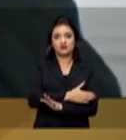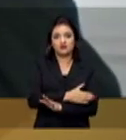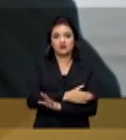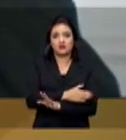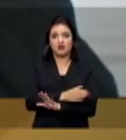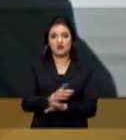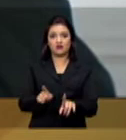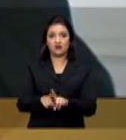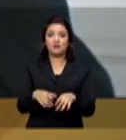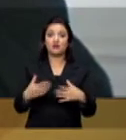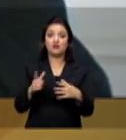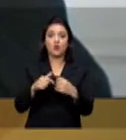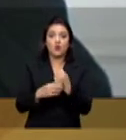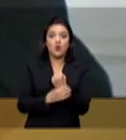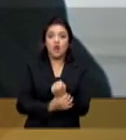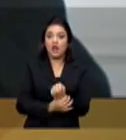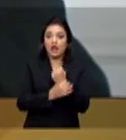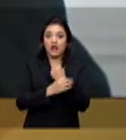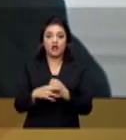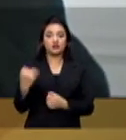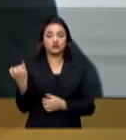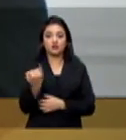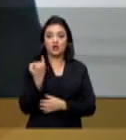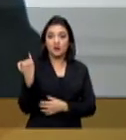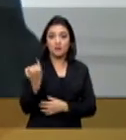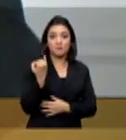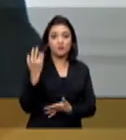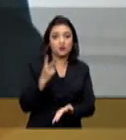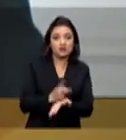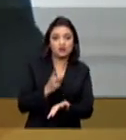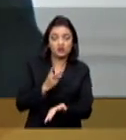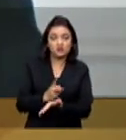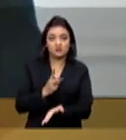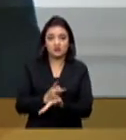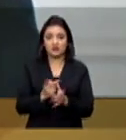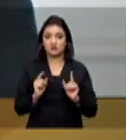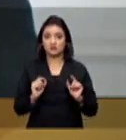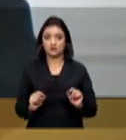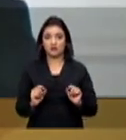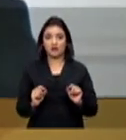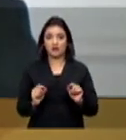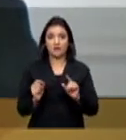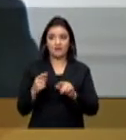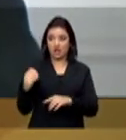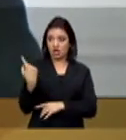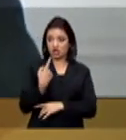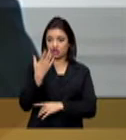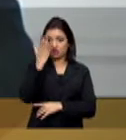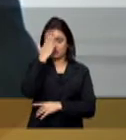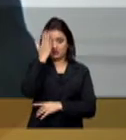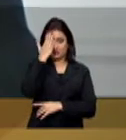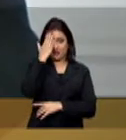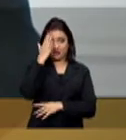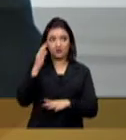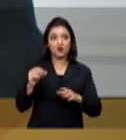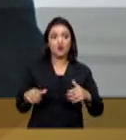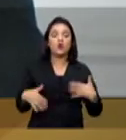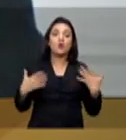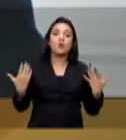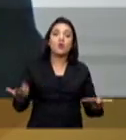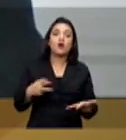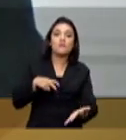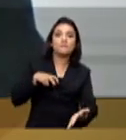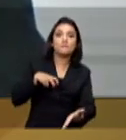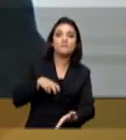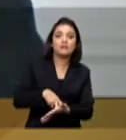garantia extremamente importante para que todos saibamos quais as sanções